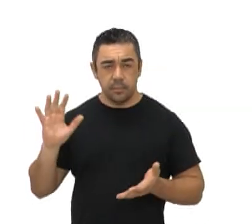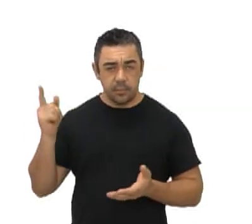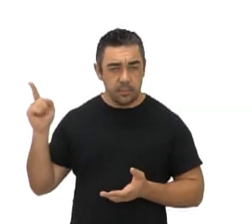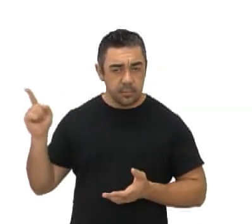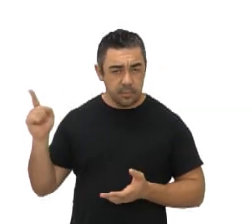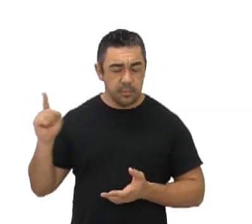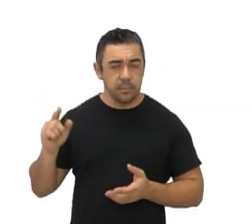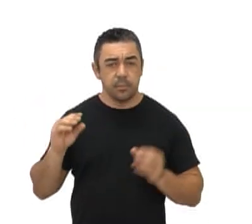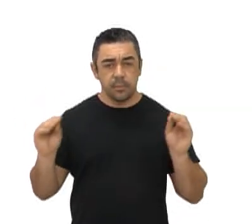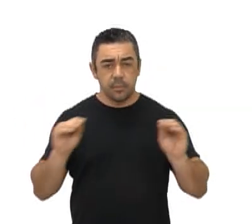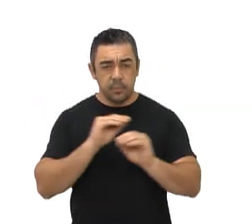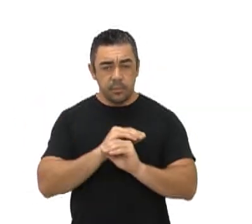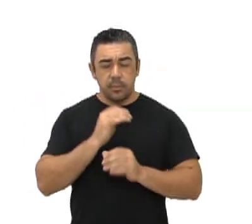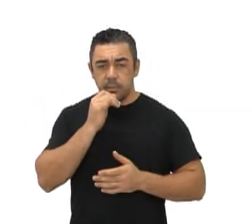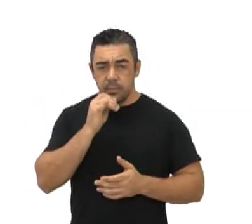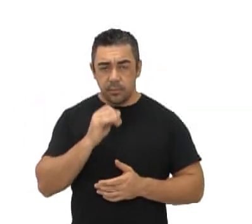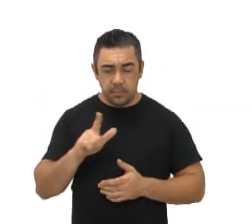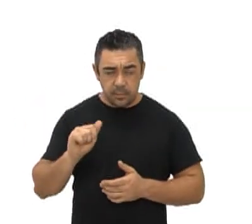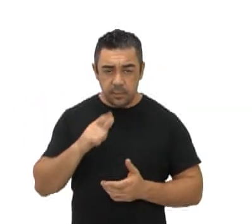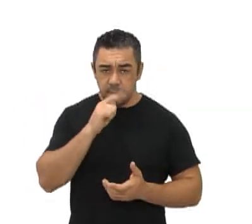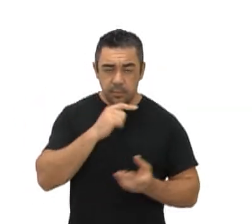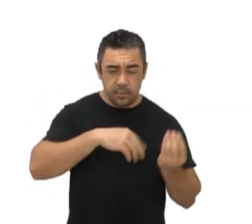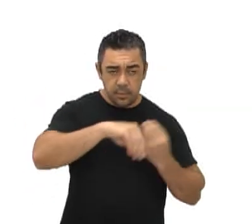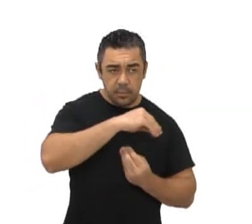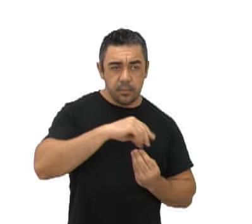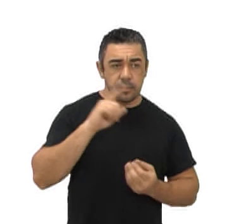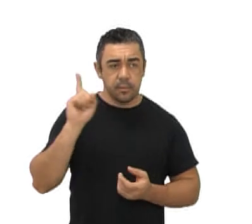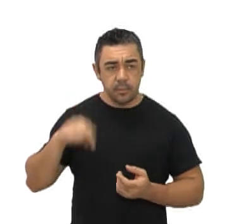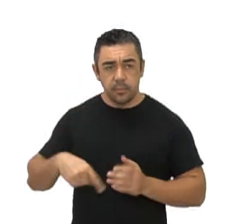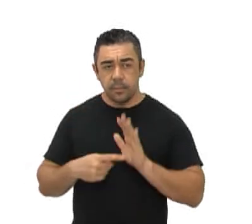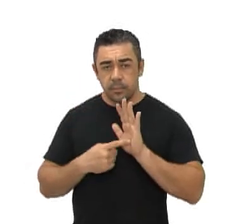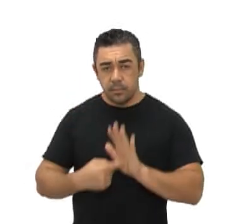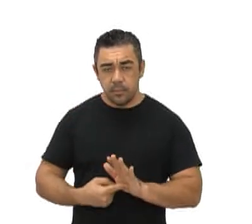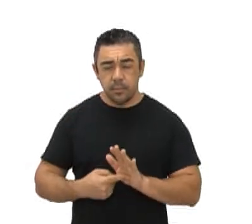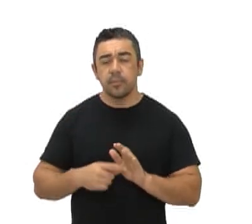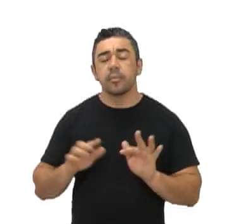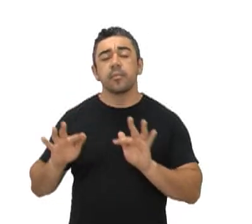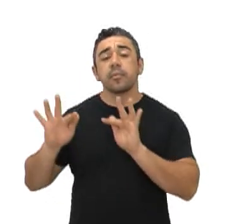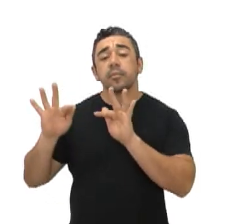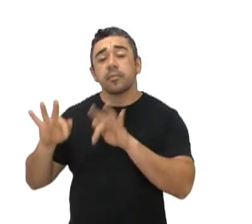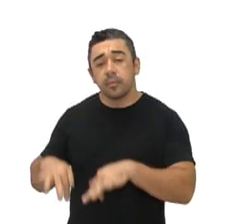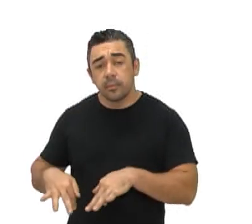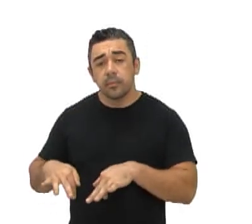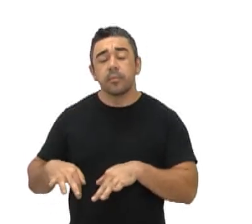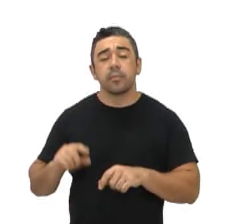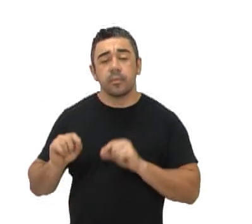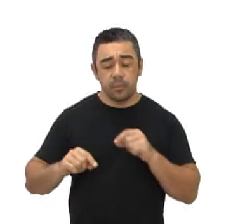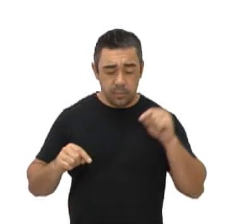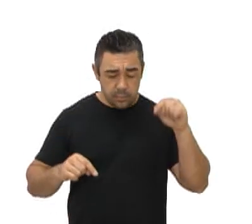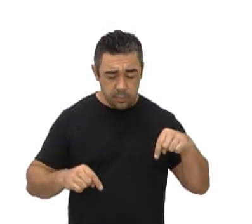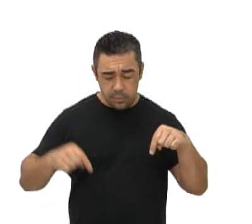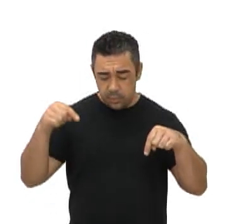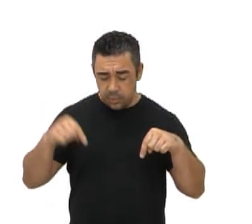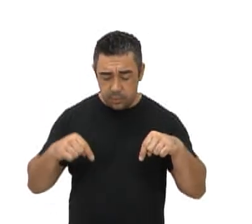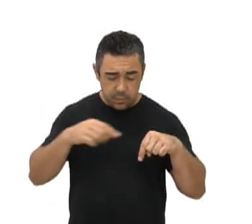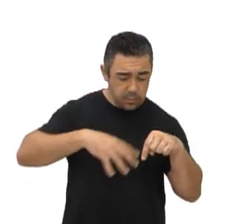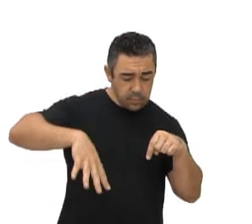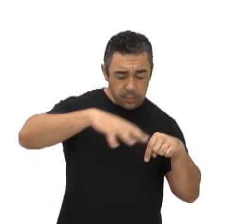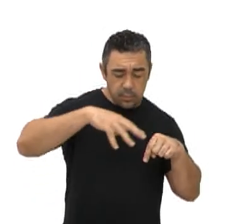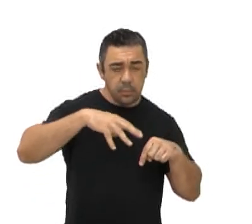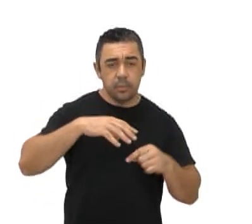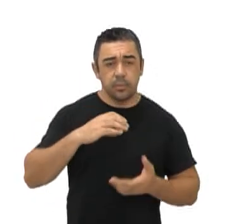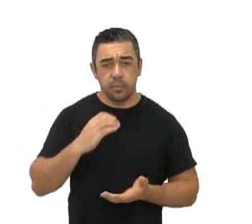que ocorrem na eletrólise aquosa das substâncias a seguir, indicando o produto formado no eletrodo e na solução, e a substância